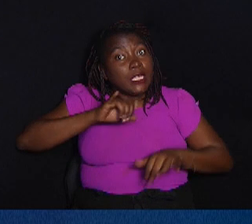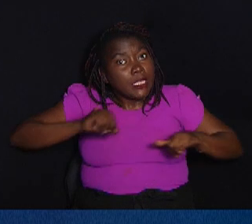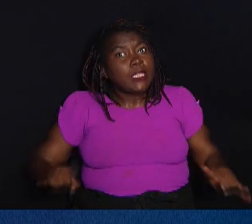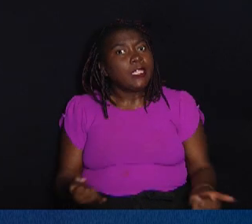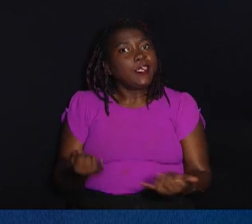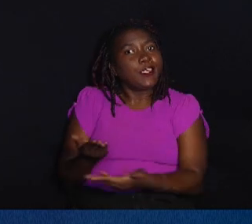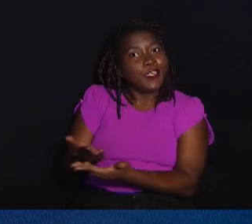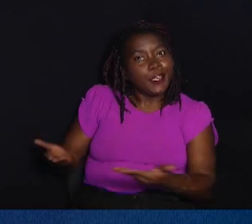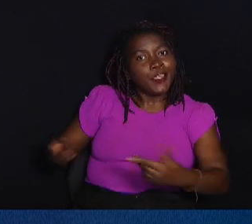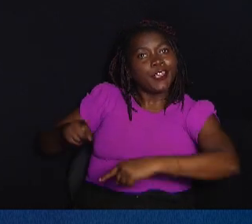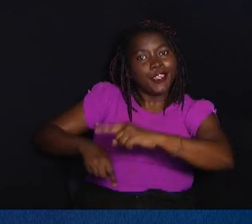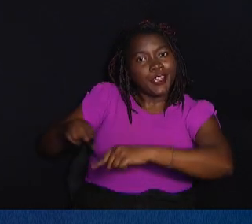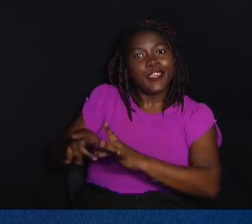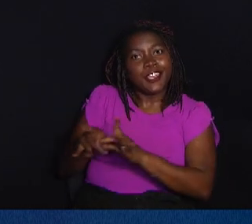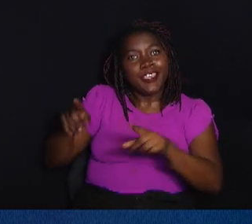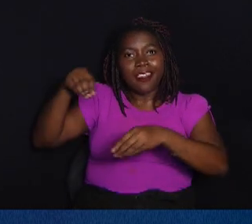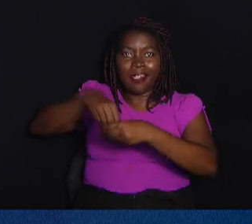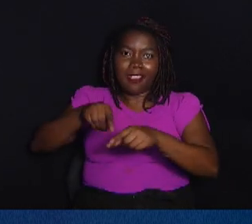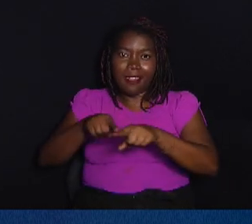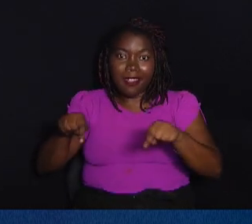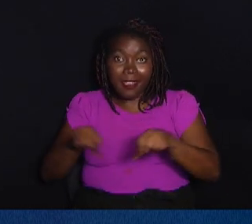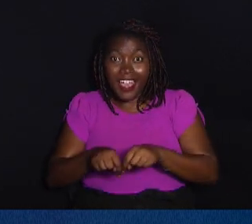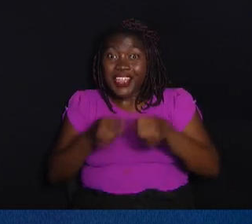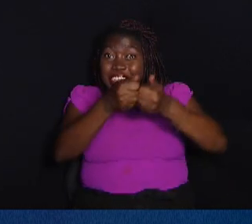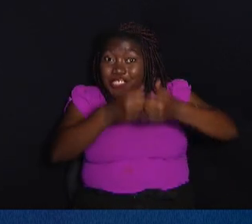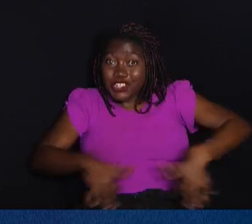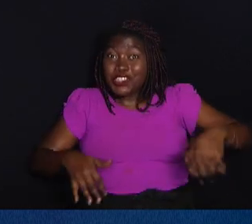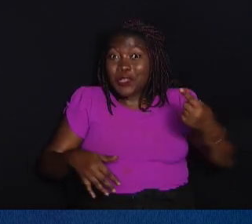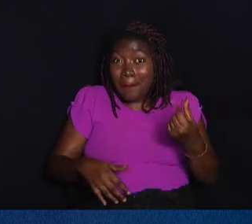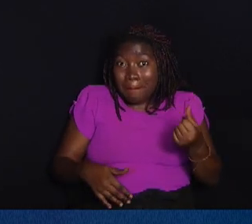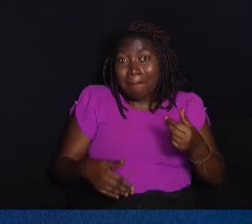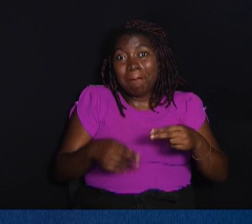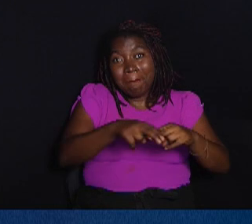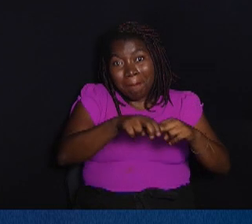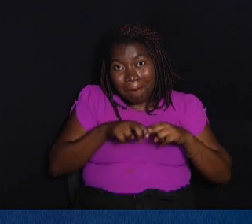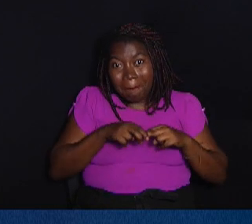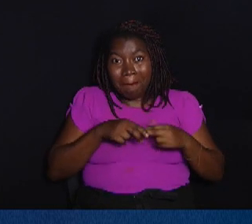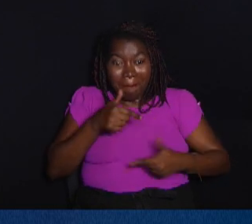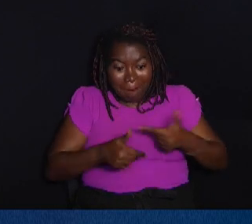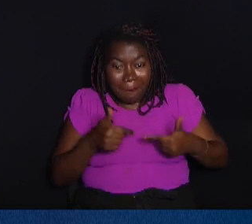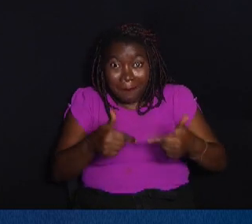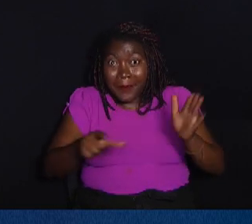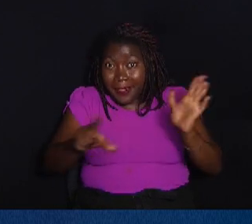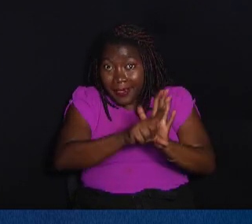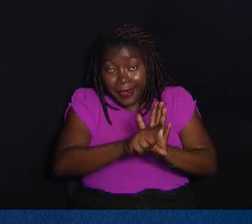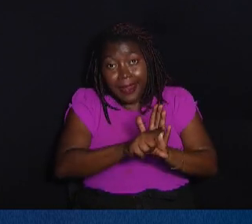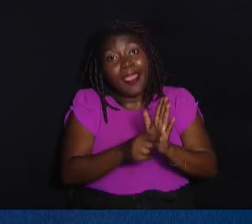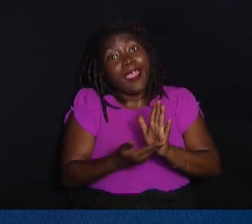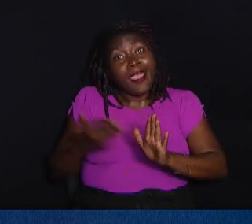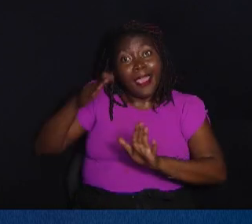disponíveis nas salas sensoriais as despesas decorrentes da execução desta lei correrão por conta das dotações